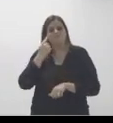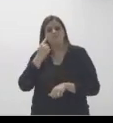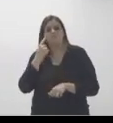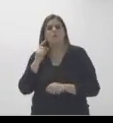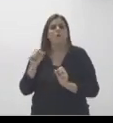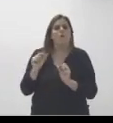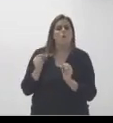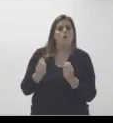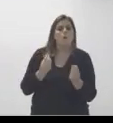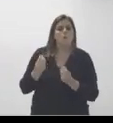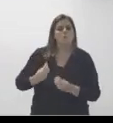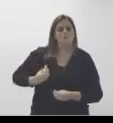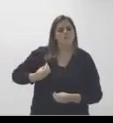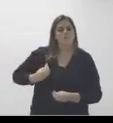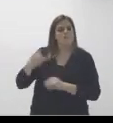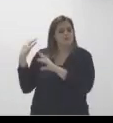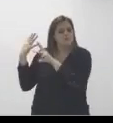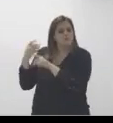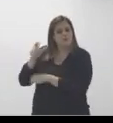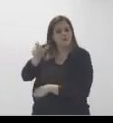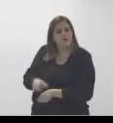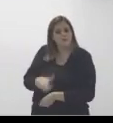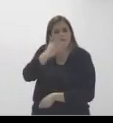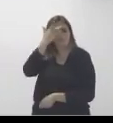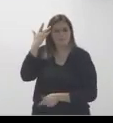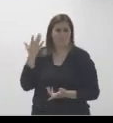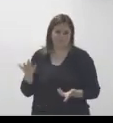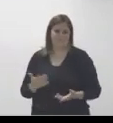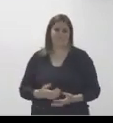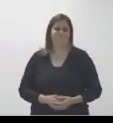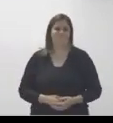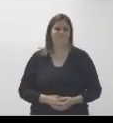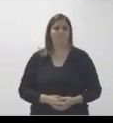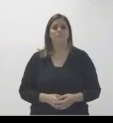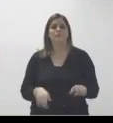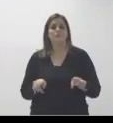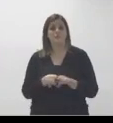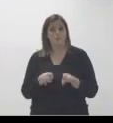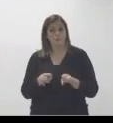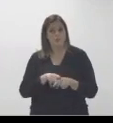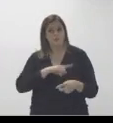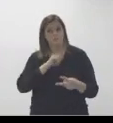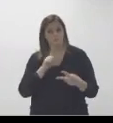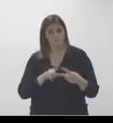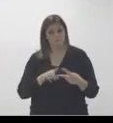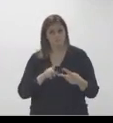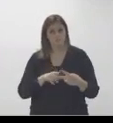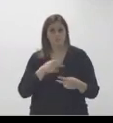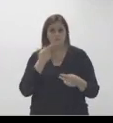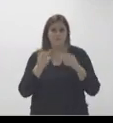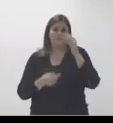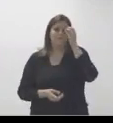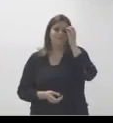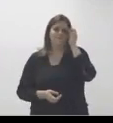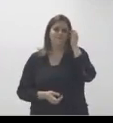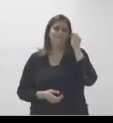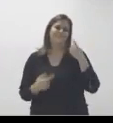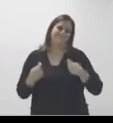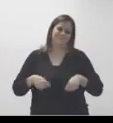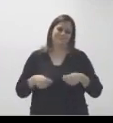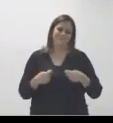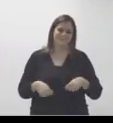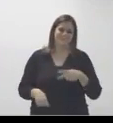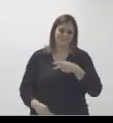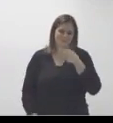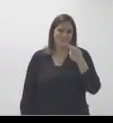20 de vida e nos vínculos construídos não essa é a primeira e para terminar é eu não podia deixar aqui de